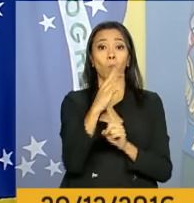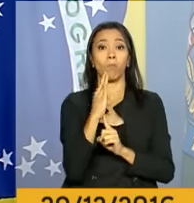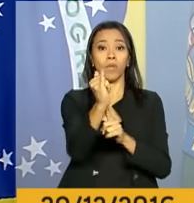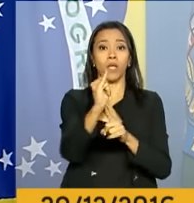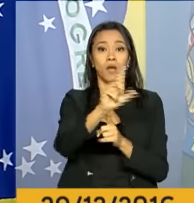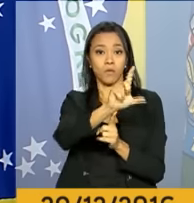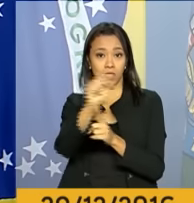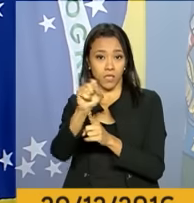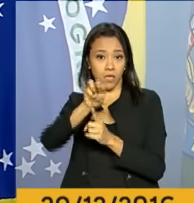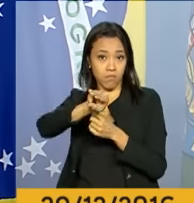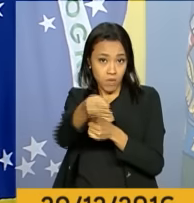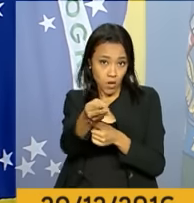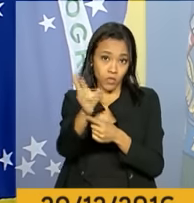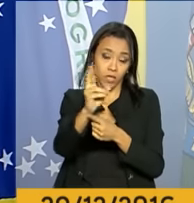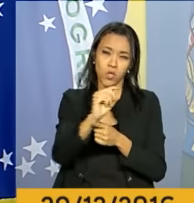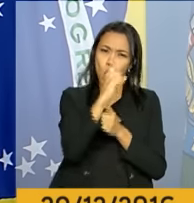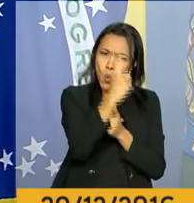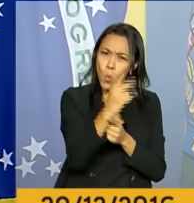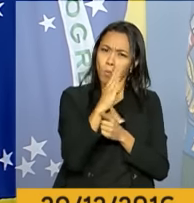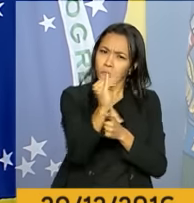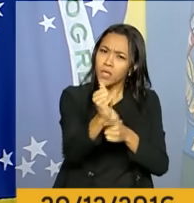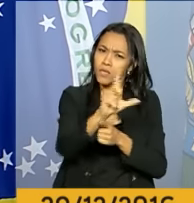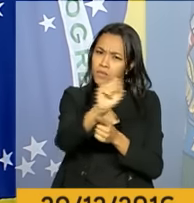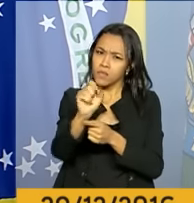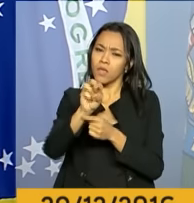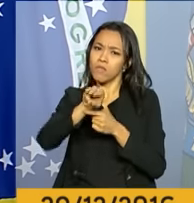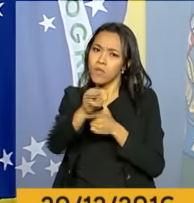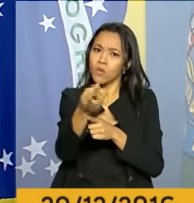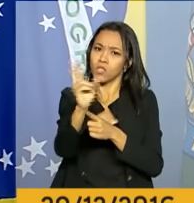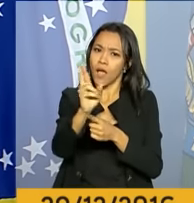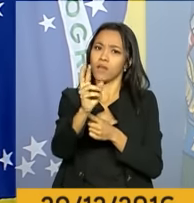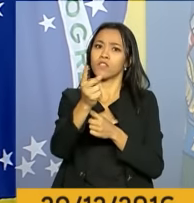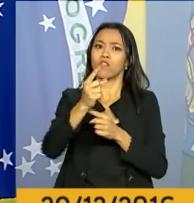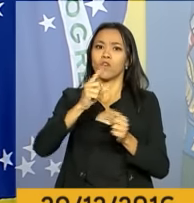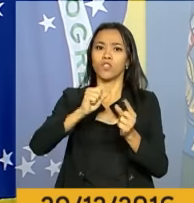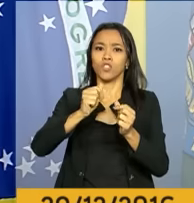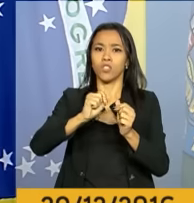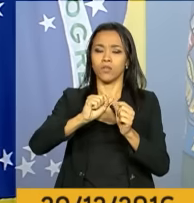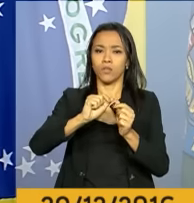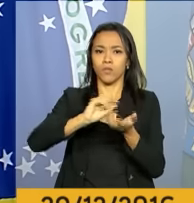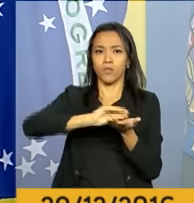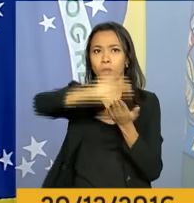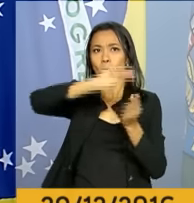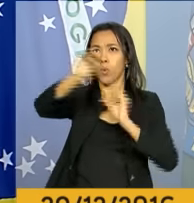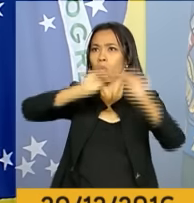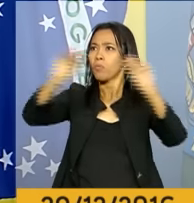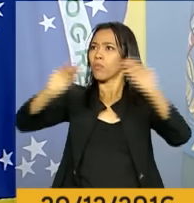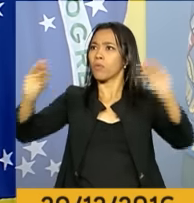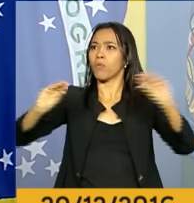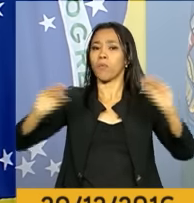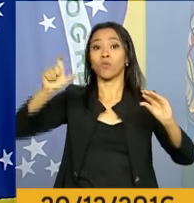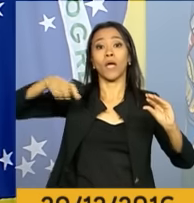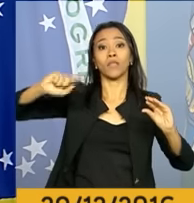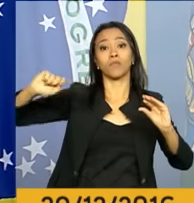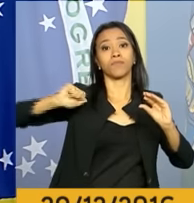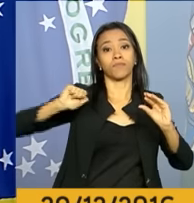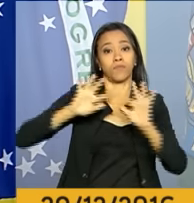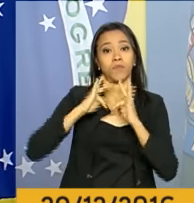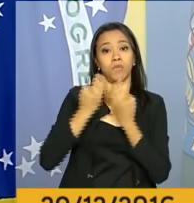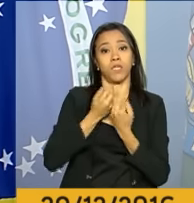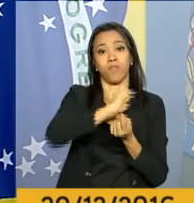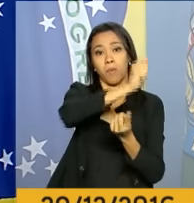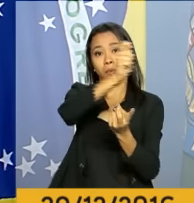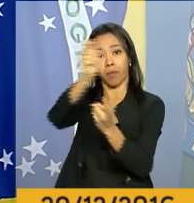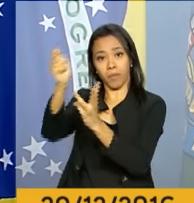milhões deais R 1 bilhão 100 milhões deais que foram paraas 14 milhões de famílias que estão no bolsa no